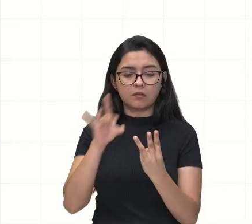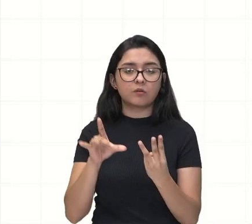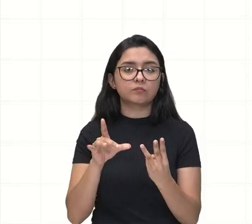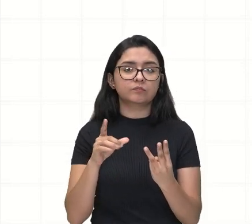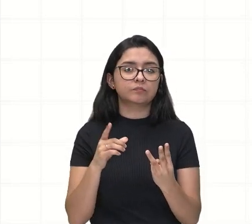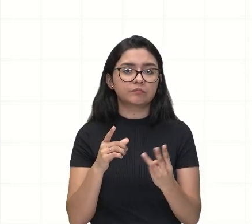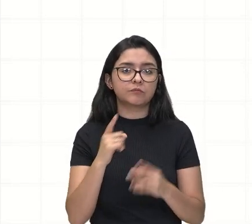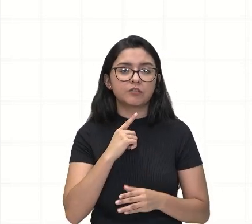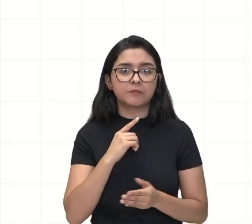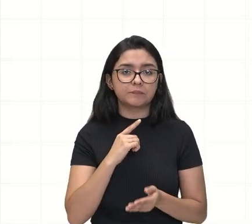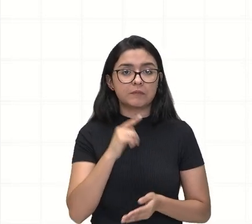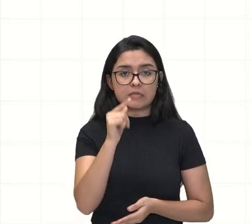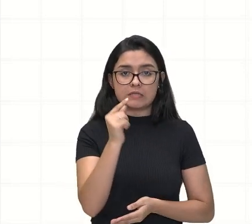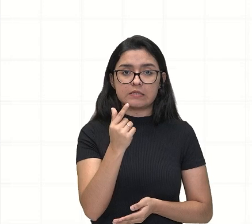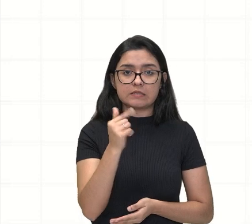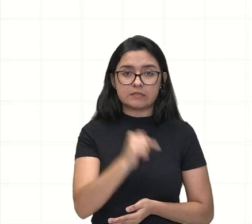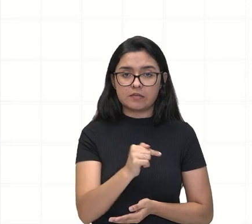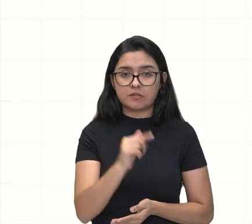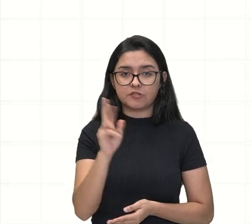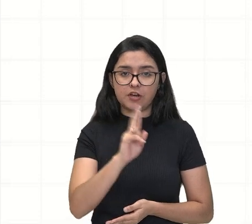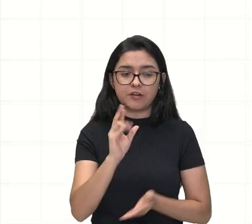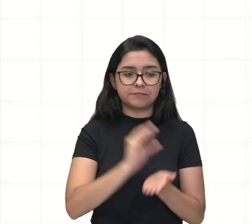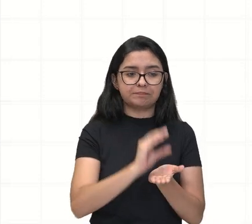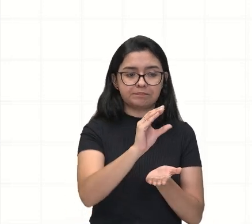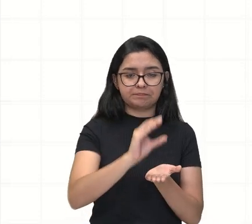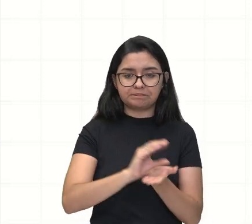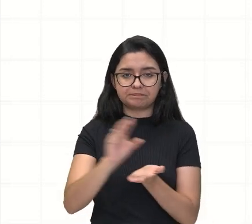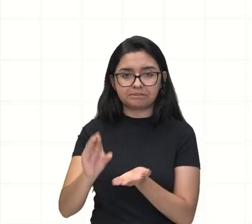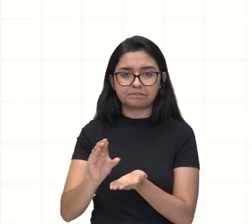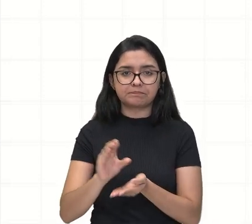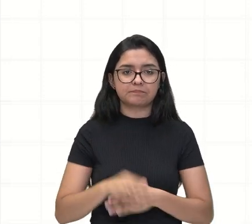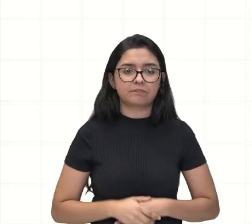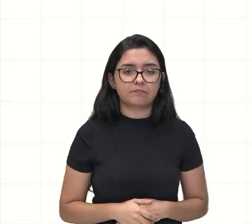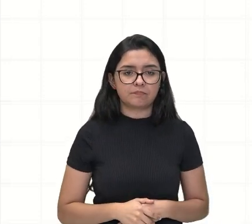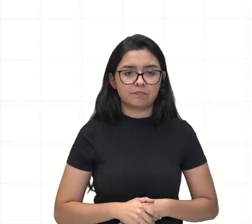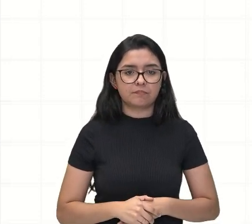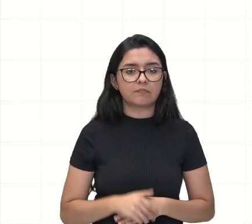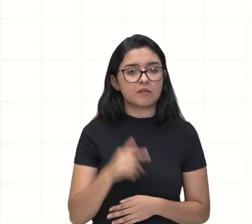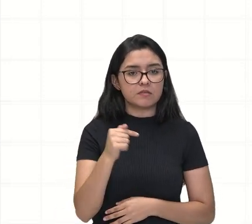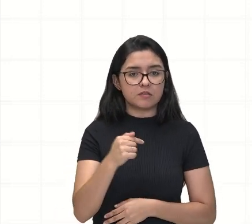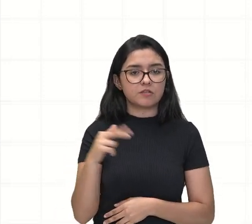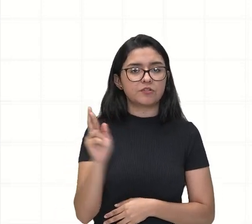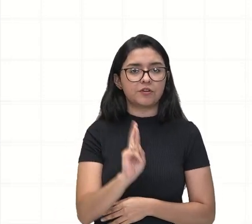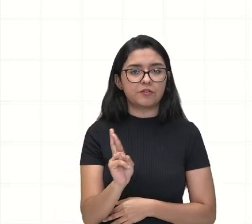recebeu R$7. Vamos colocar aqui R$7.